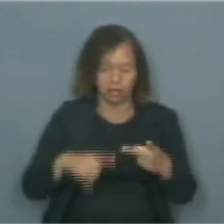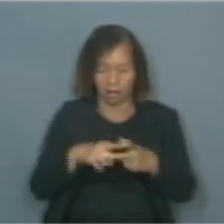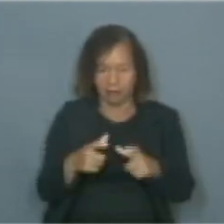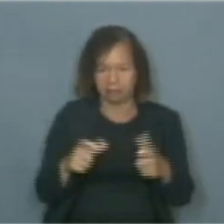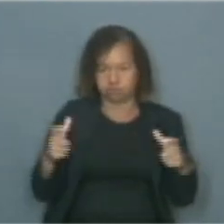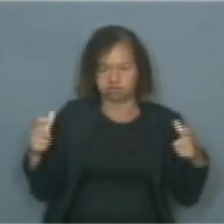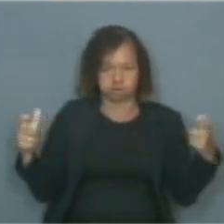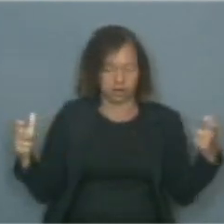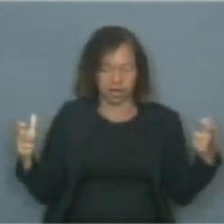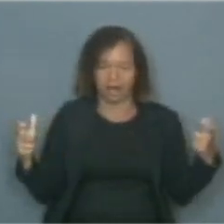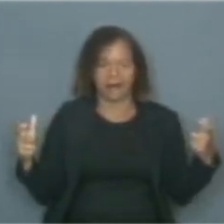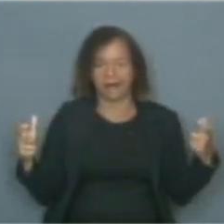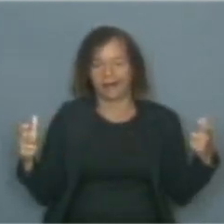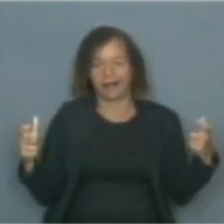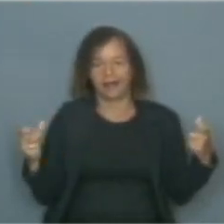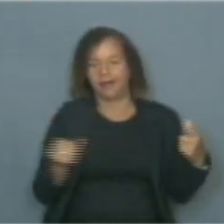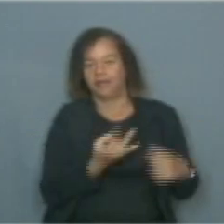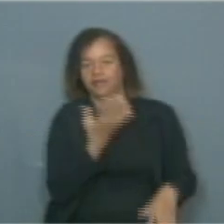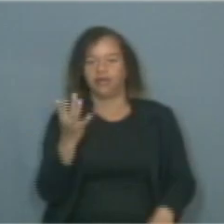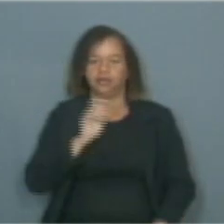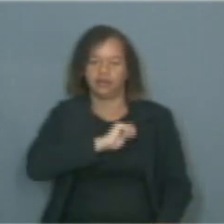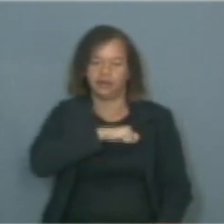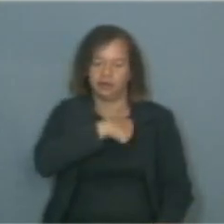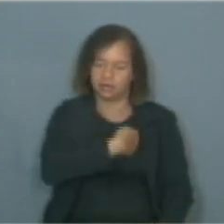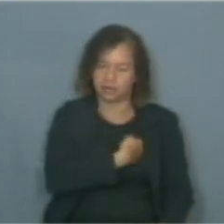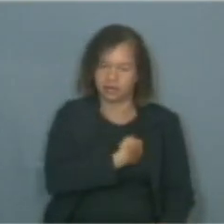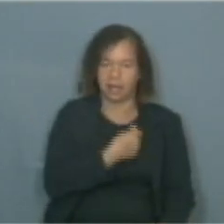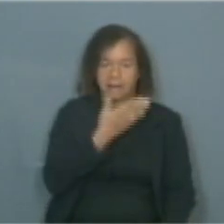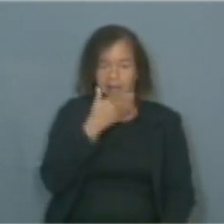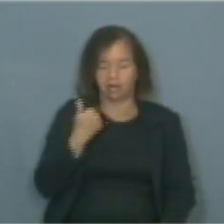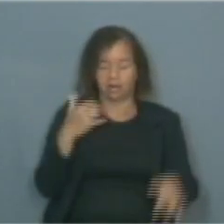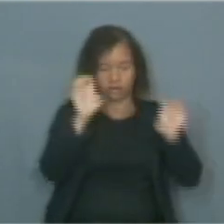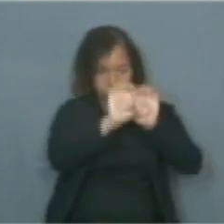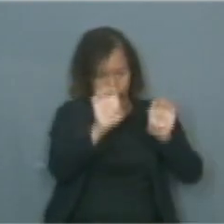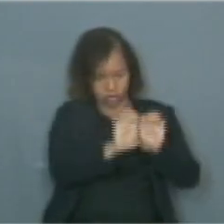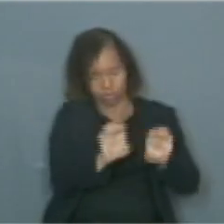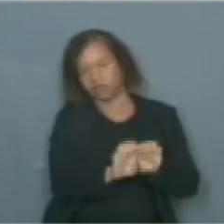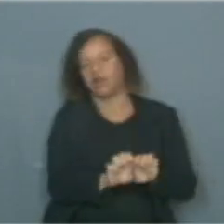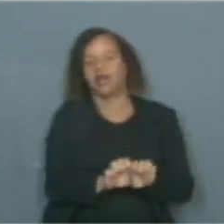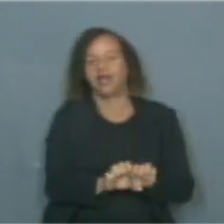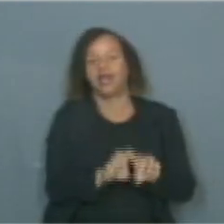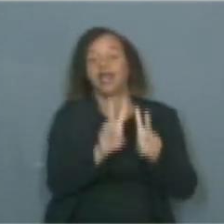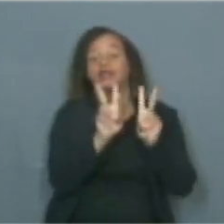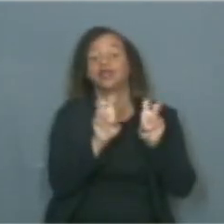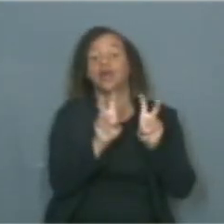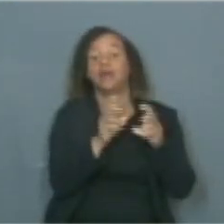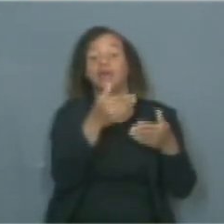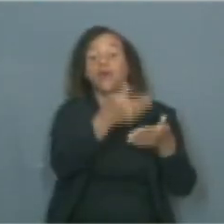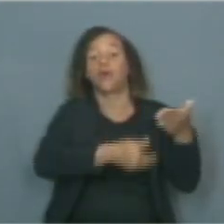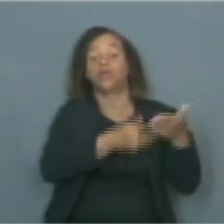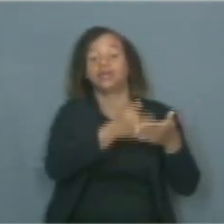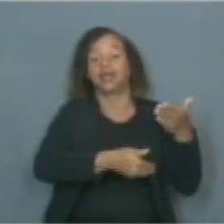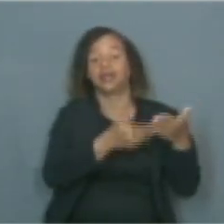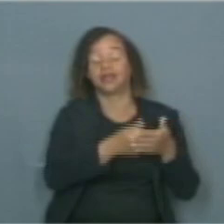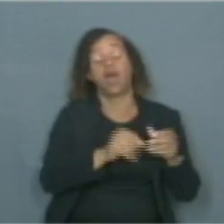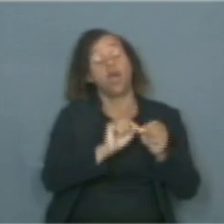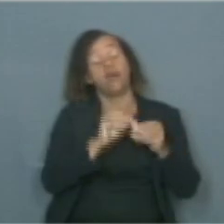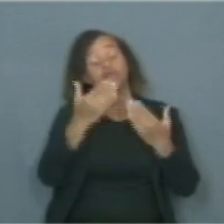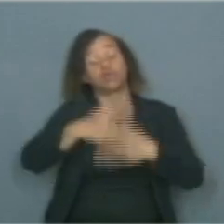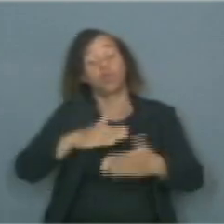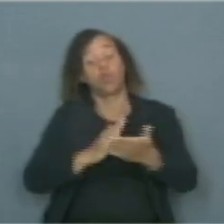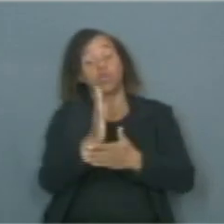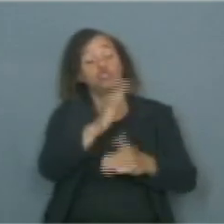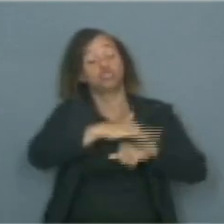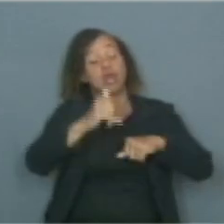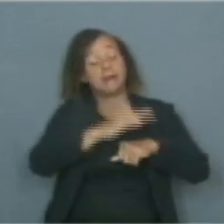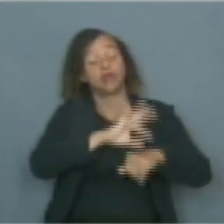ampliar a questão, o número de delegacias, melhorar a estrutura, é sobre contratar, é sobre fazer concursos, chamar